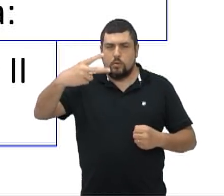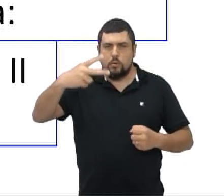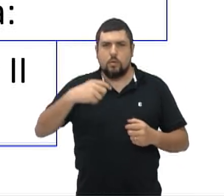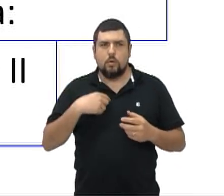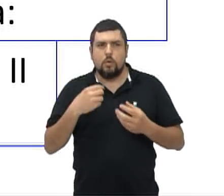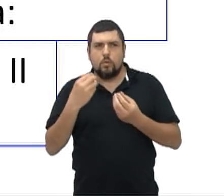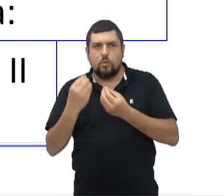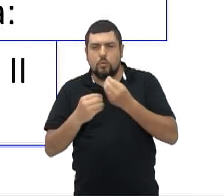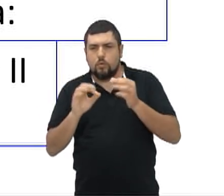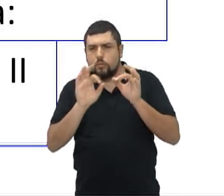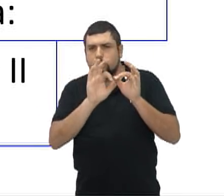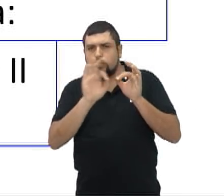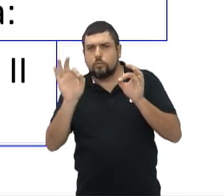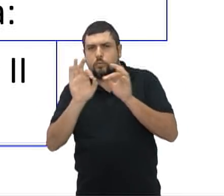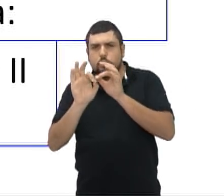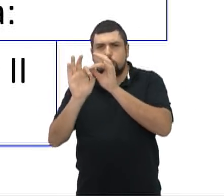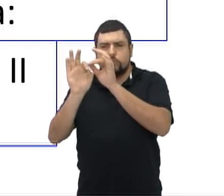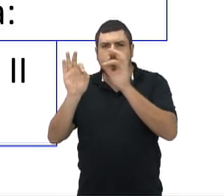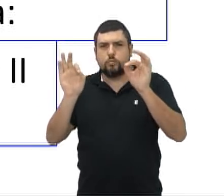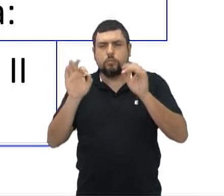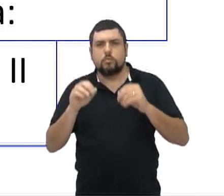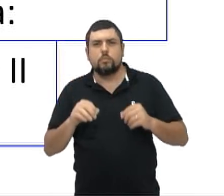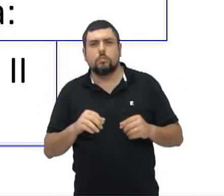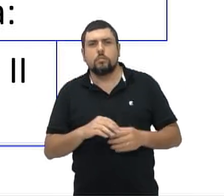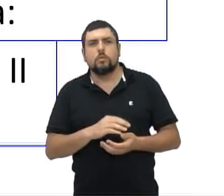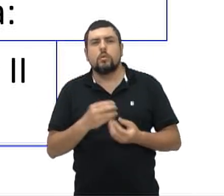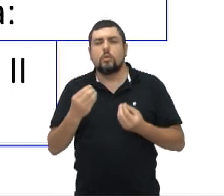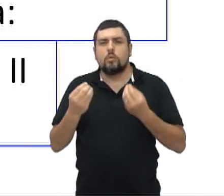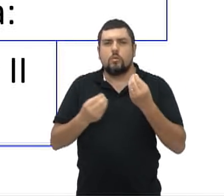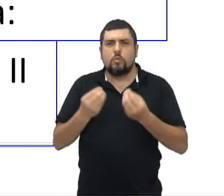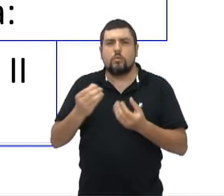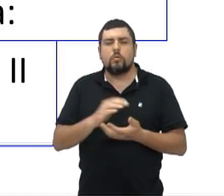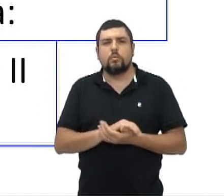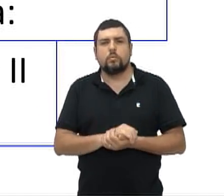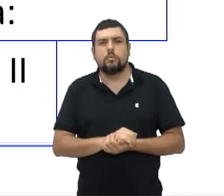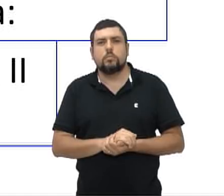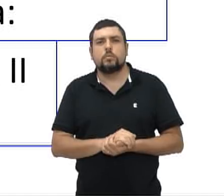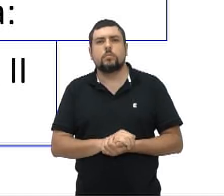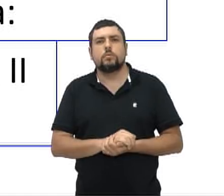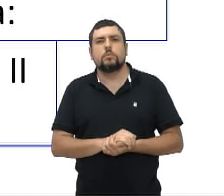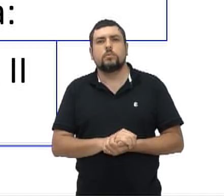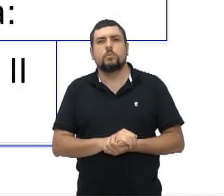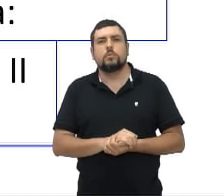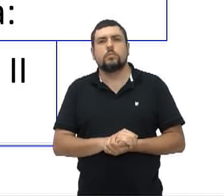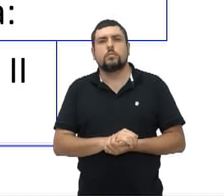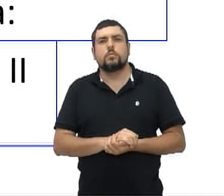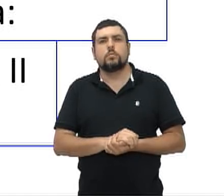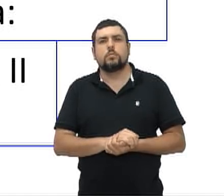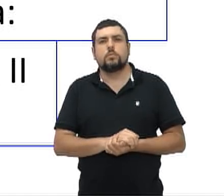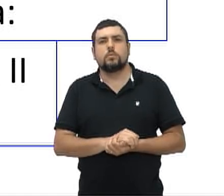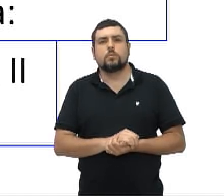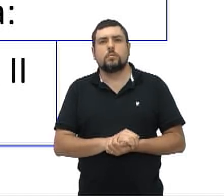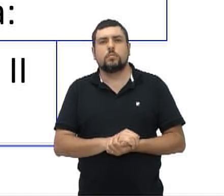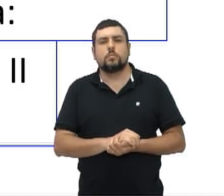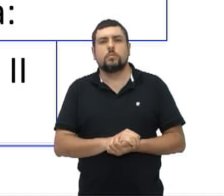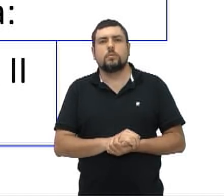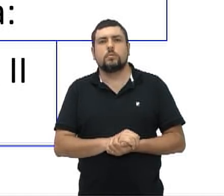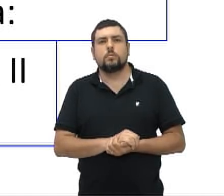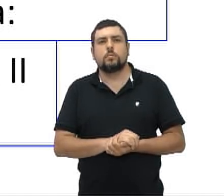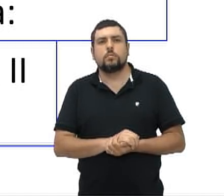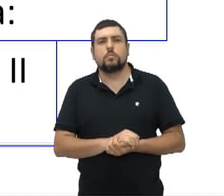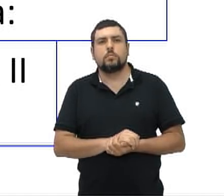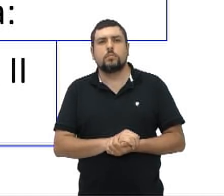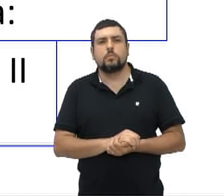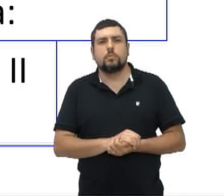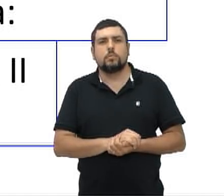medida, a área da figura 2 será 4. Novamente, 1 e 2, você tem meio e meio, dá